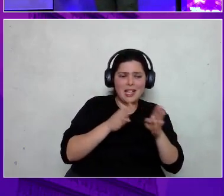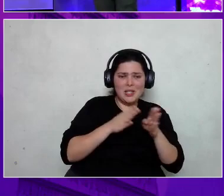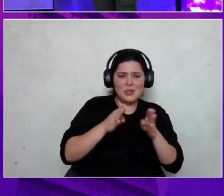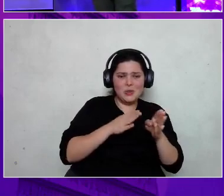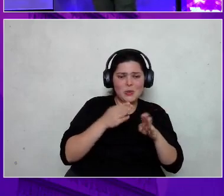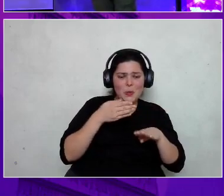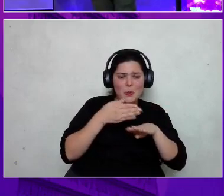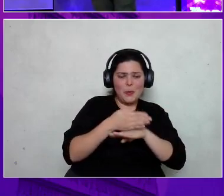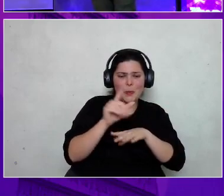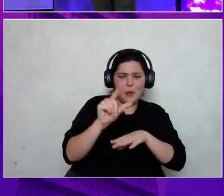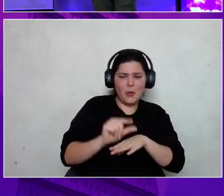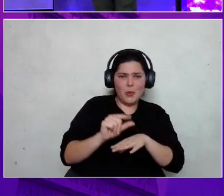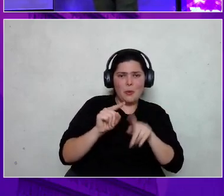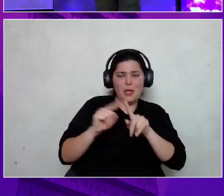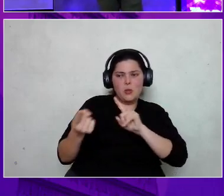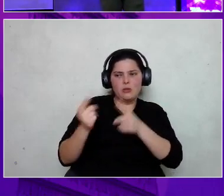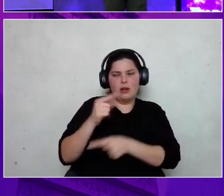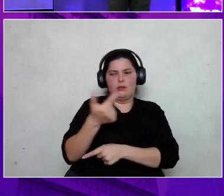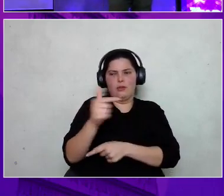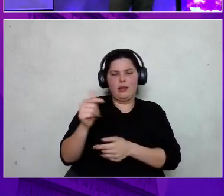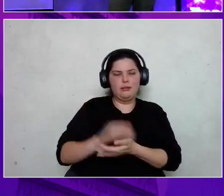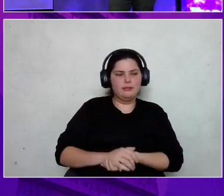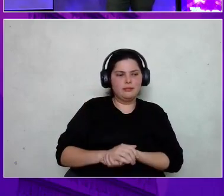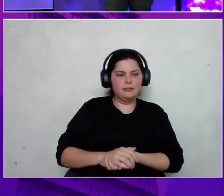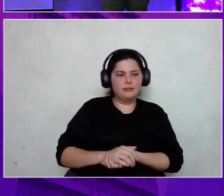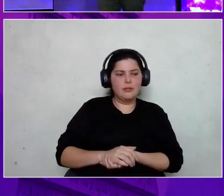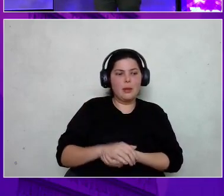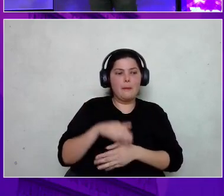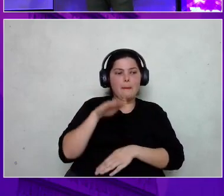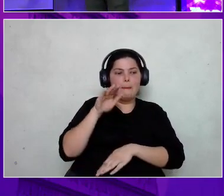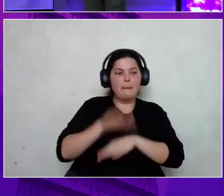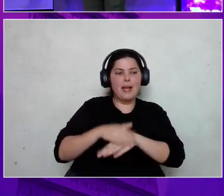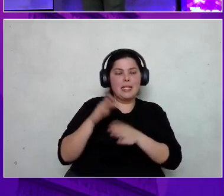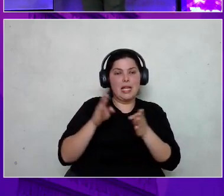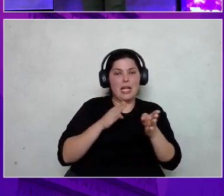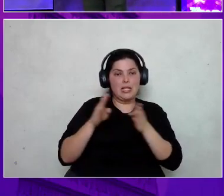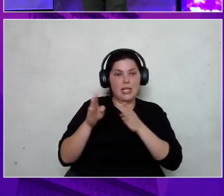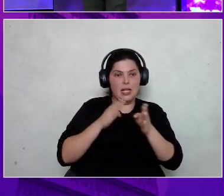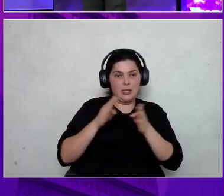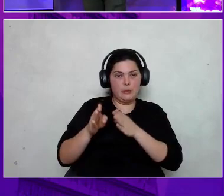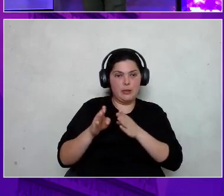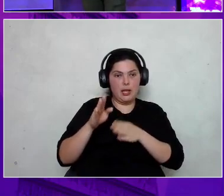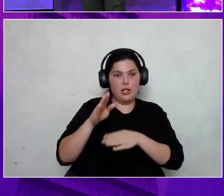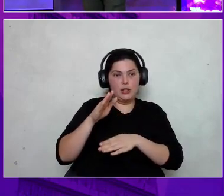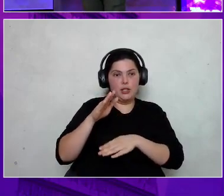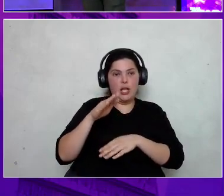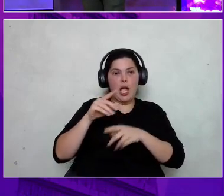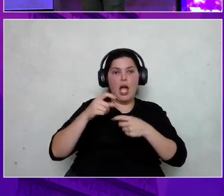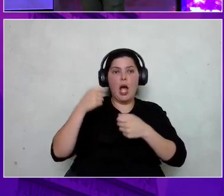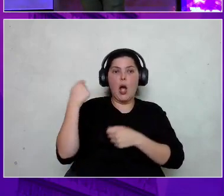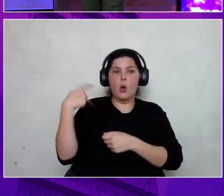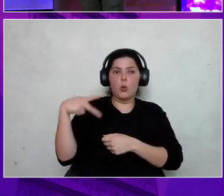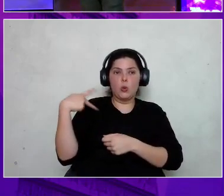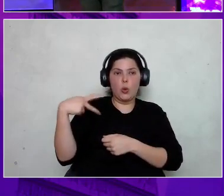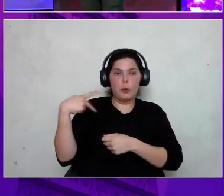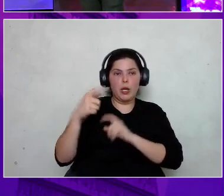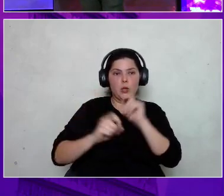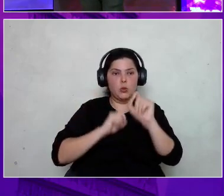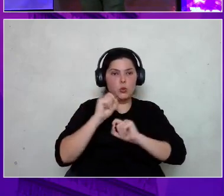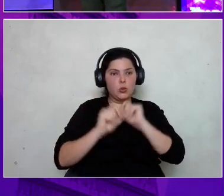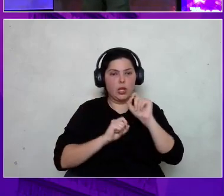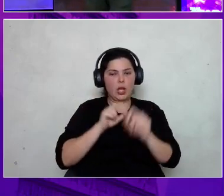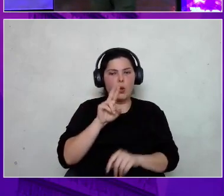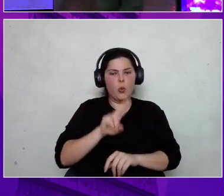não acontece. Quanto maior a acessibilidade, automaticamente maior a usabilidade. Só